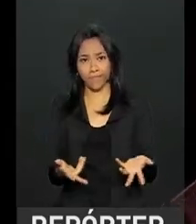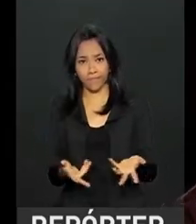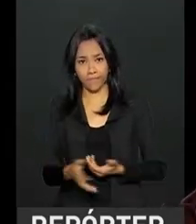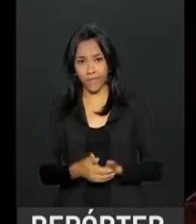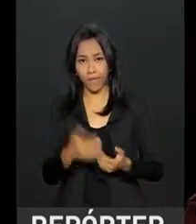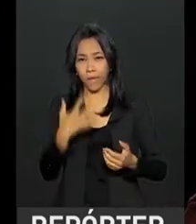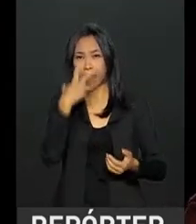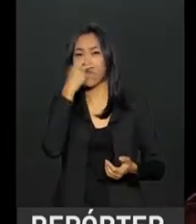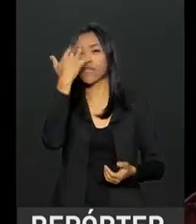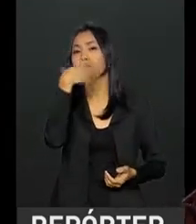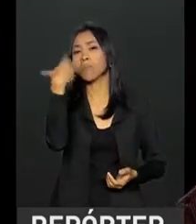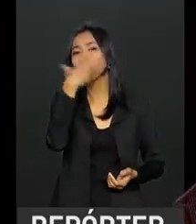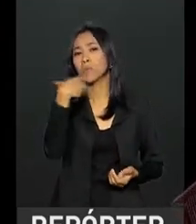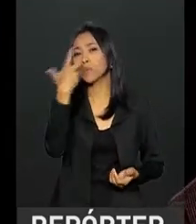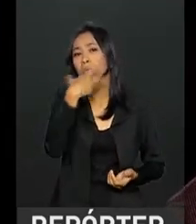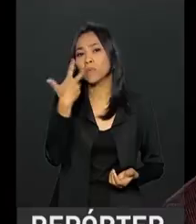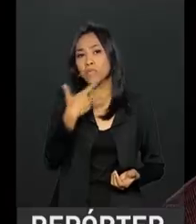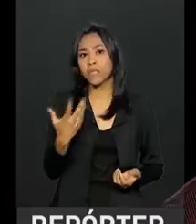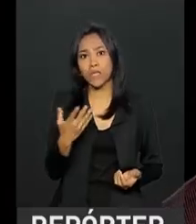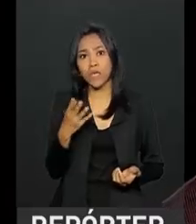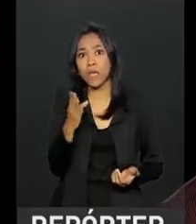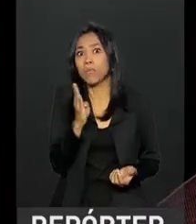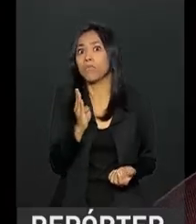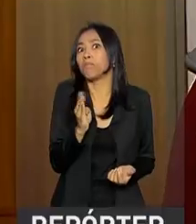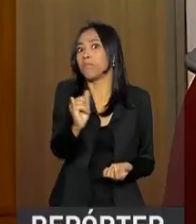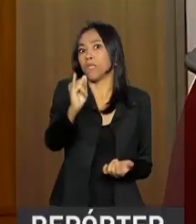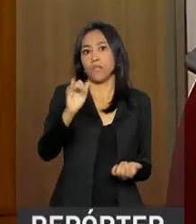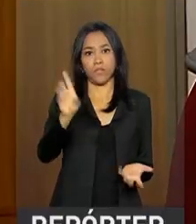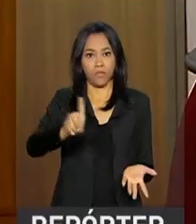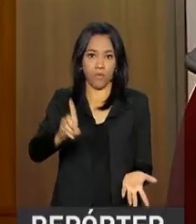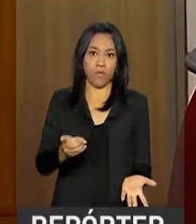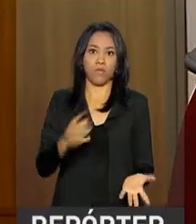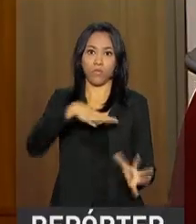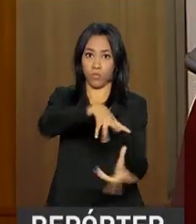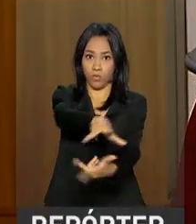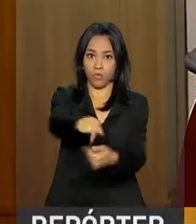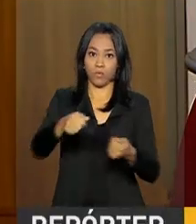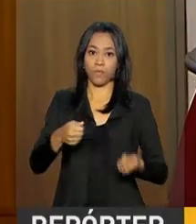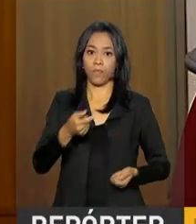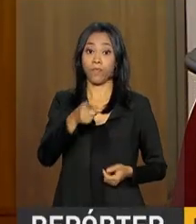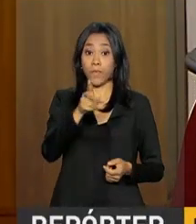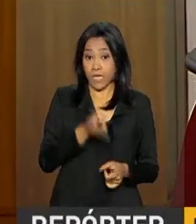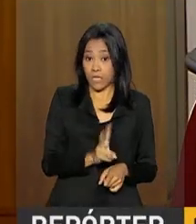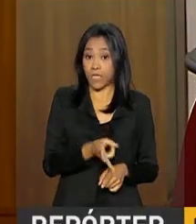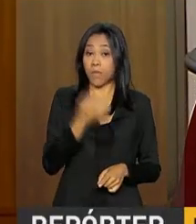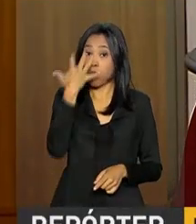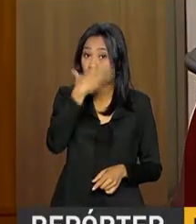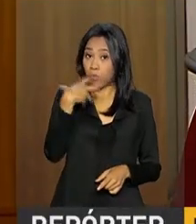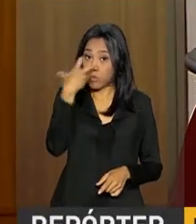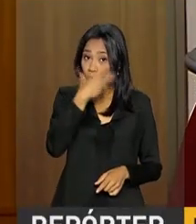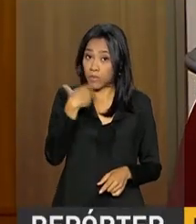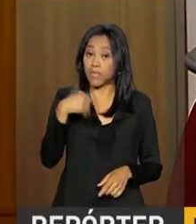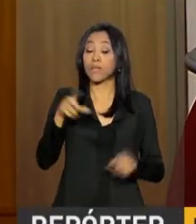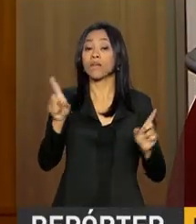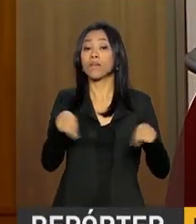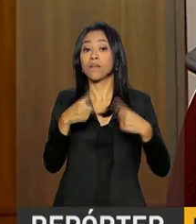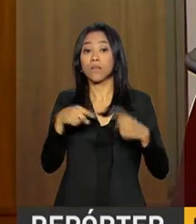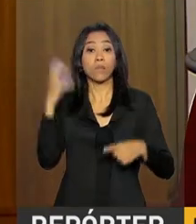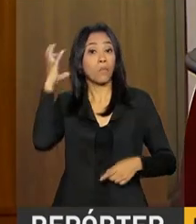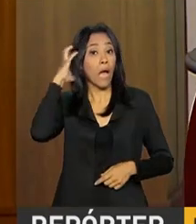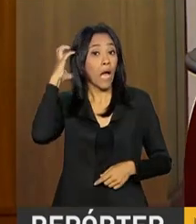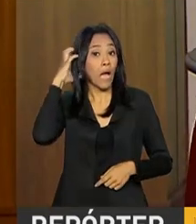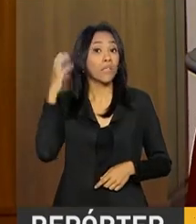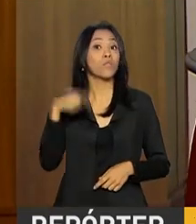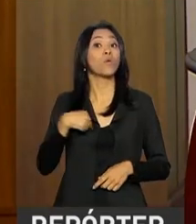a música no mundo inteiro gera bilhões de dólares. Né? Sempre que uma música é tocada numa rádio, o autor da composição